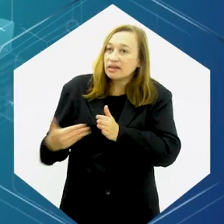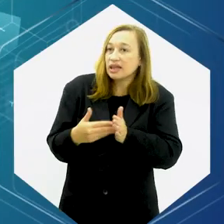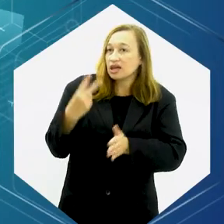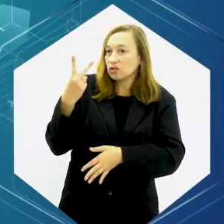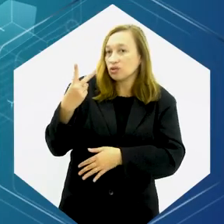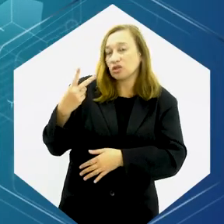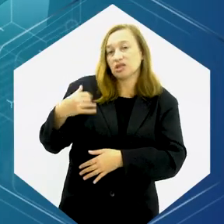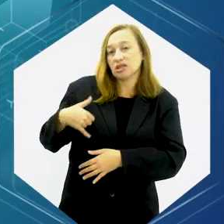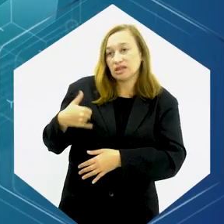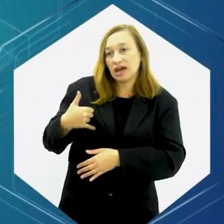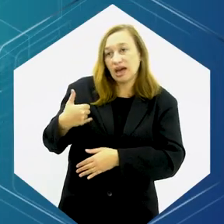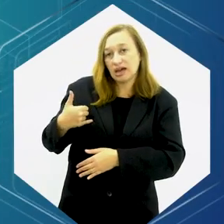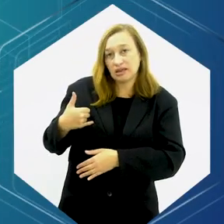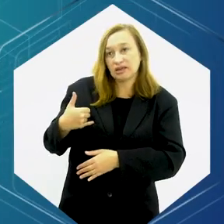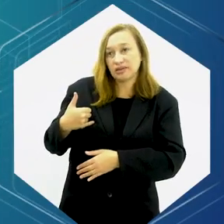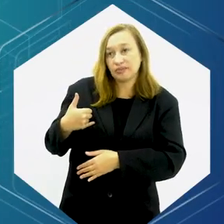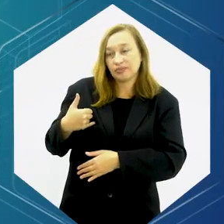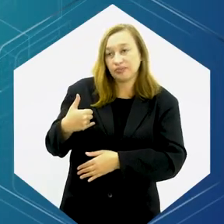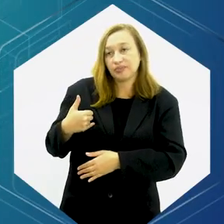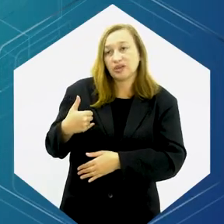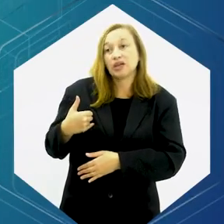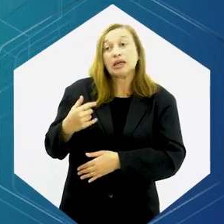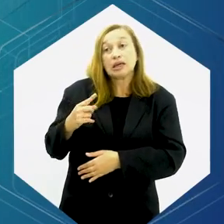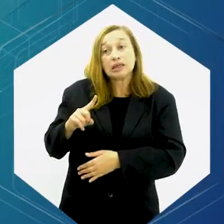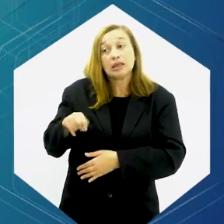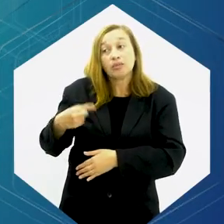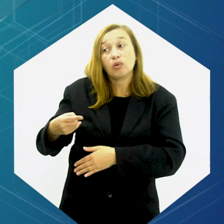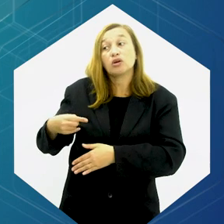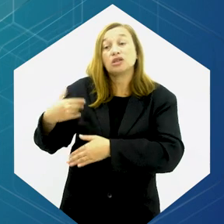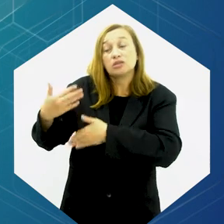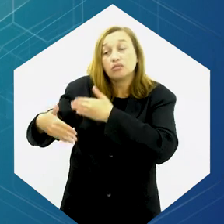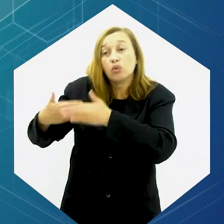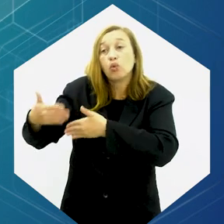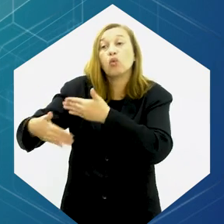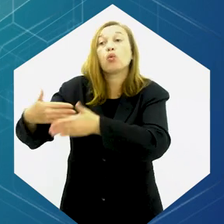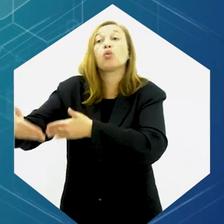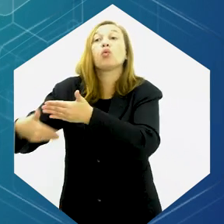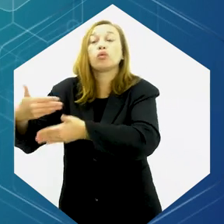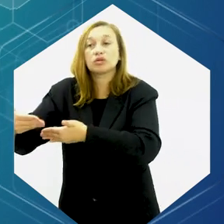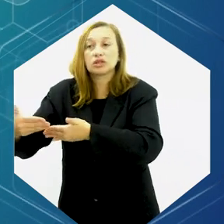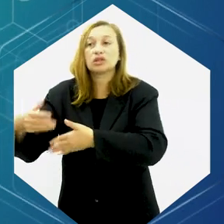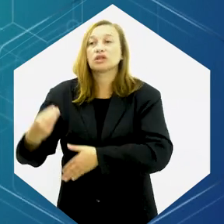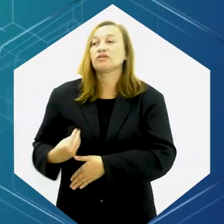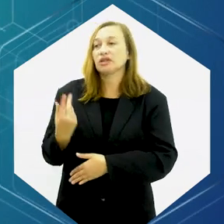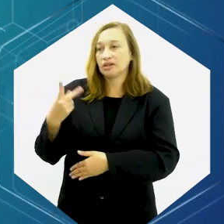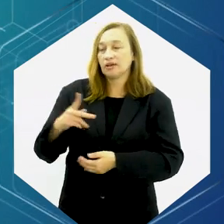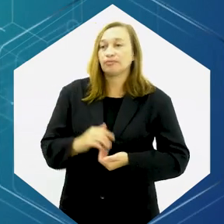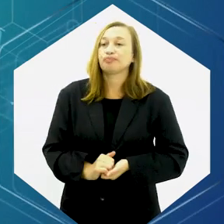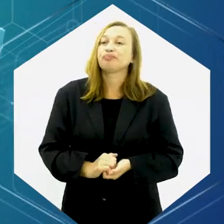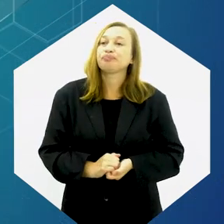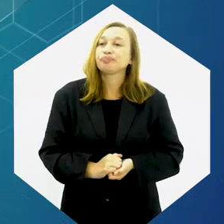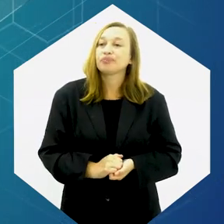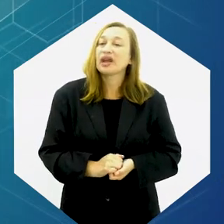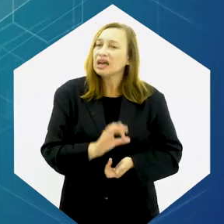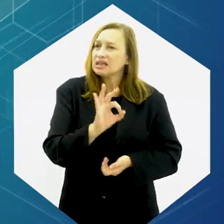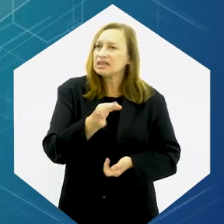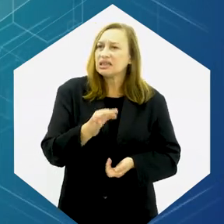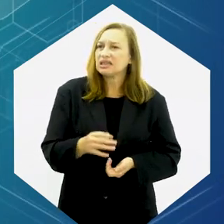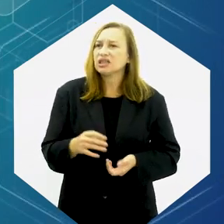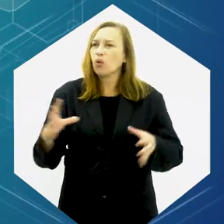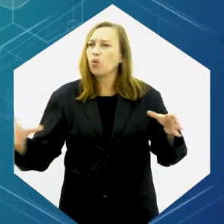criança eh ao longo dos 2 anos de vida mas ao longo de também de todo o o ciclo da vida